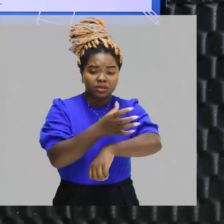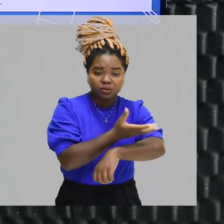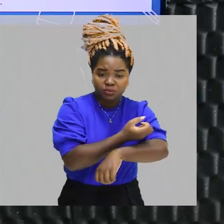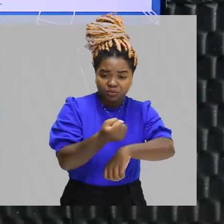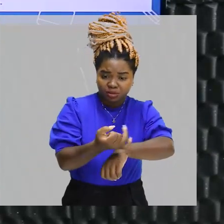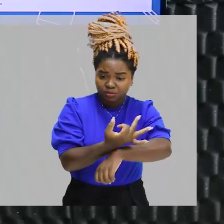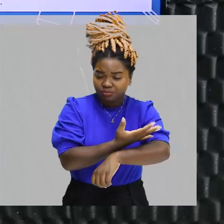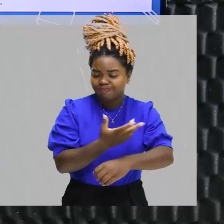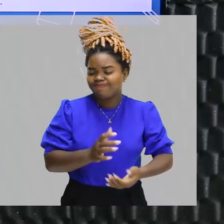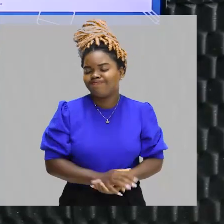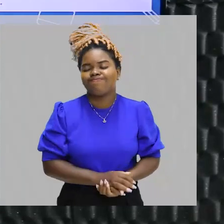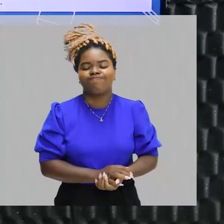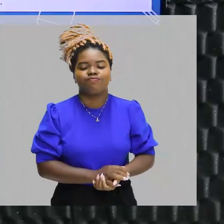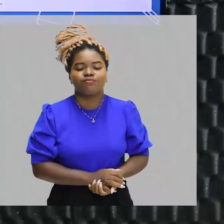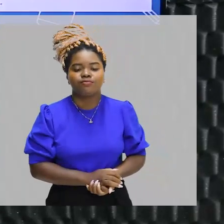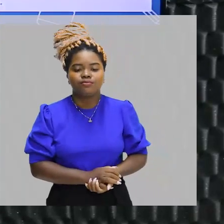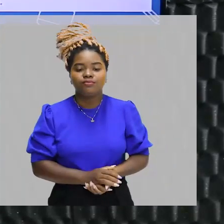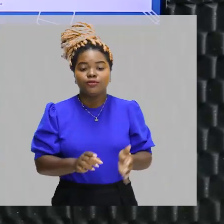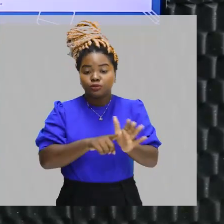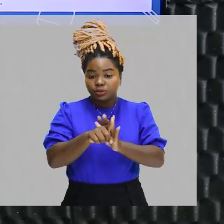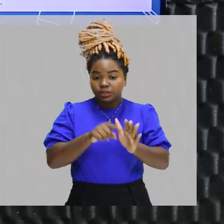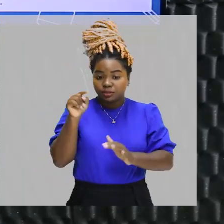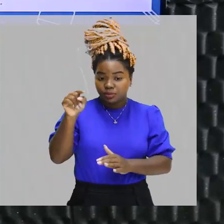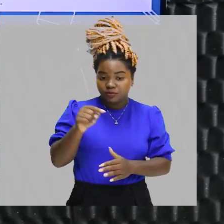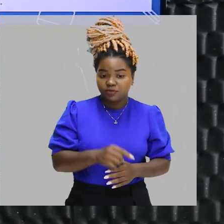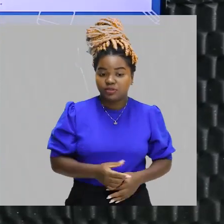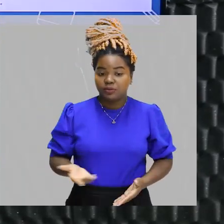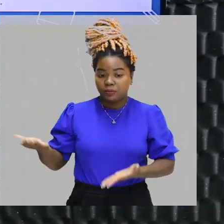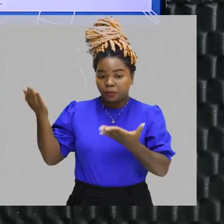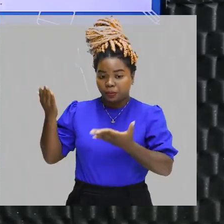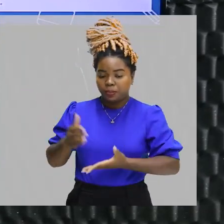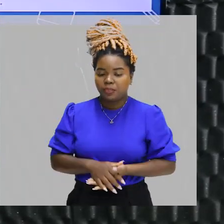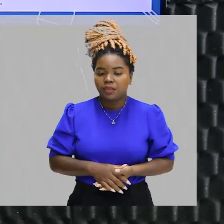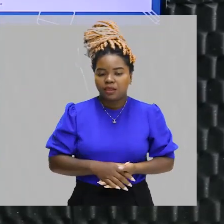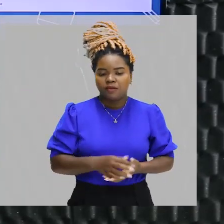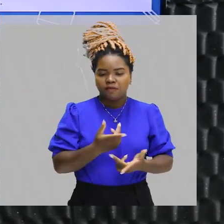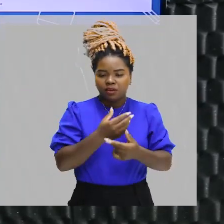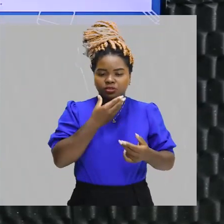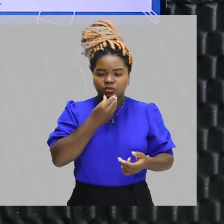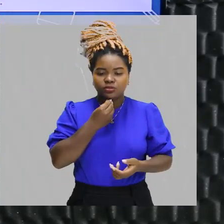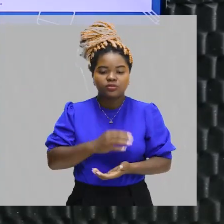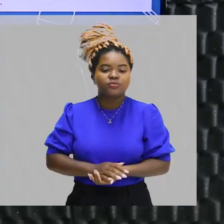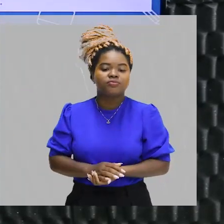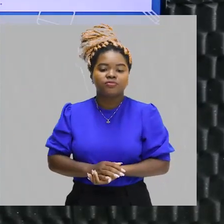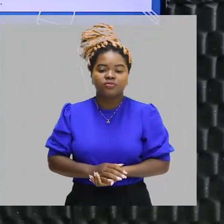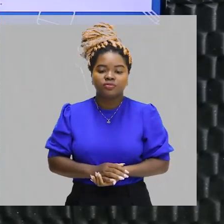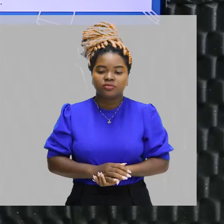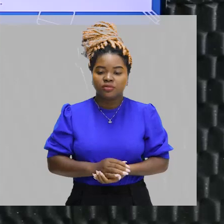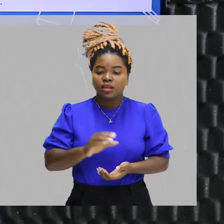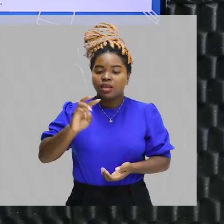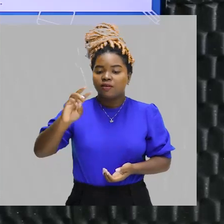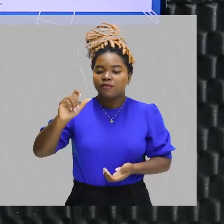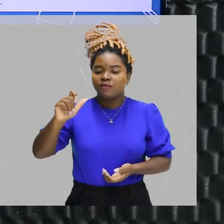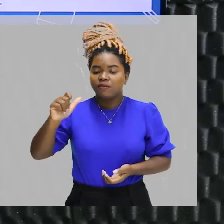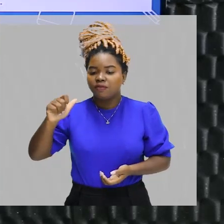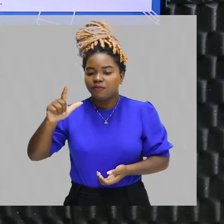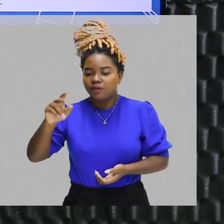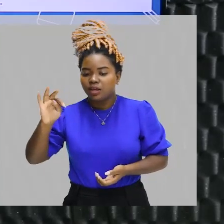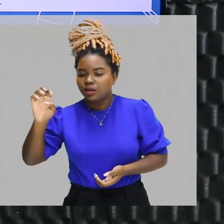Né? Sugestão de pesquisa para vocês. Sebastião Salgado, Walter Firmo, Vânia Toledo, Boris